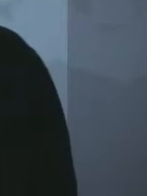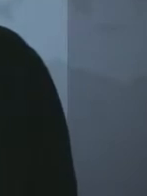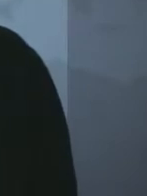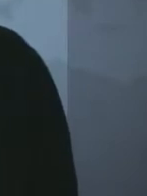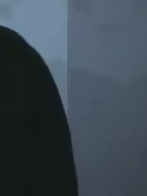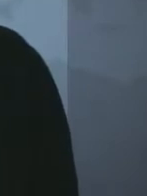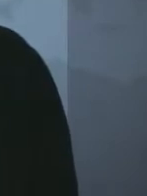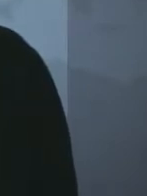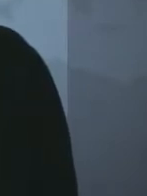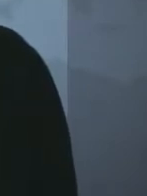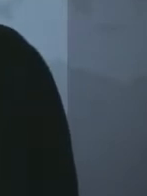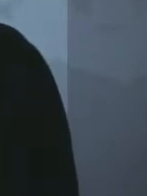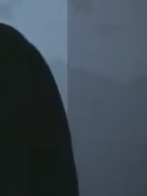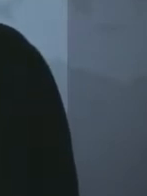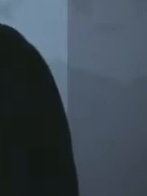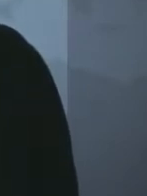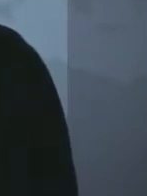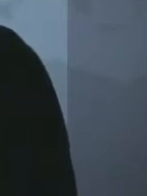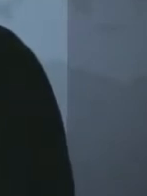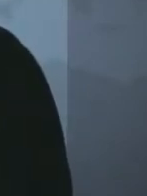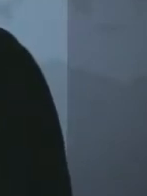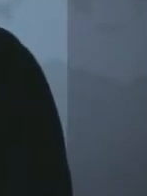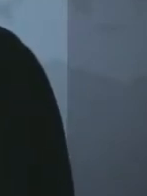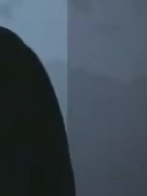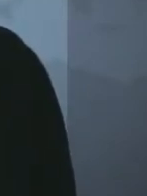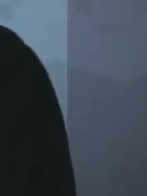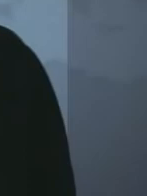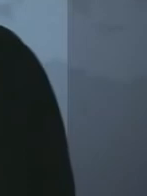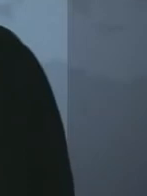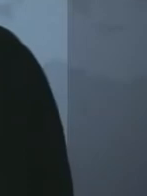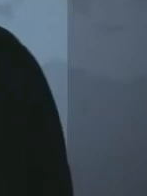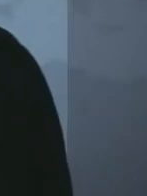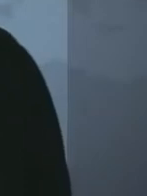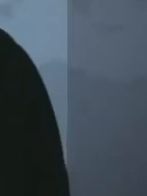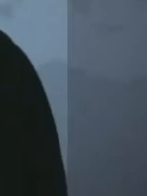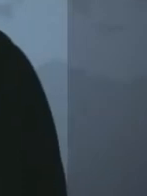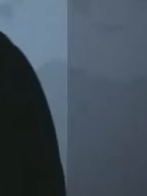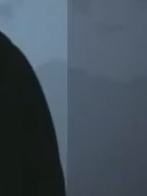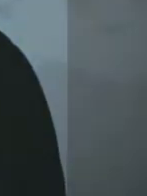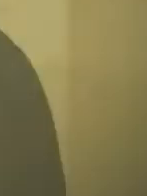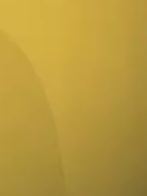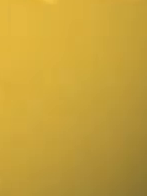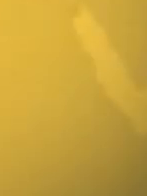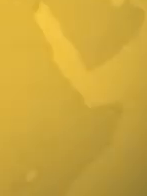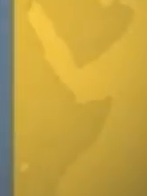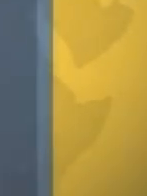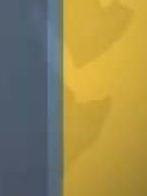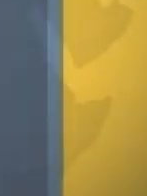Europa a qualquer momento. Continue com a gente, NBR, a TV do Governo Federal.